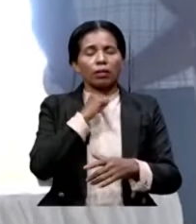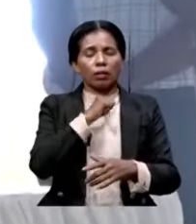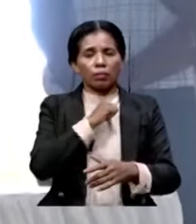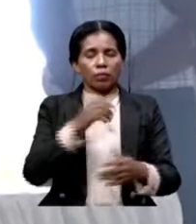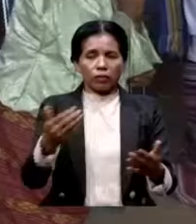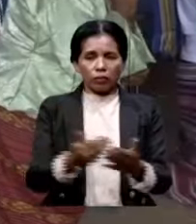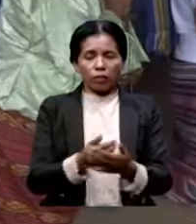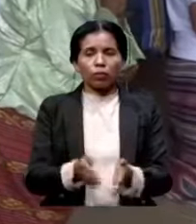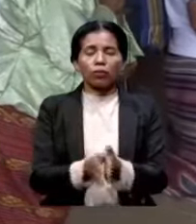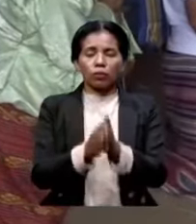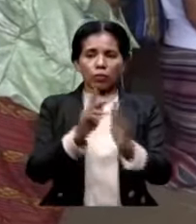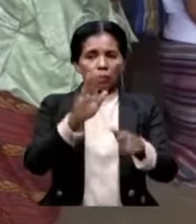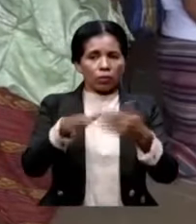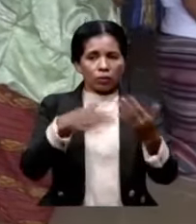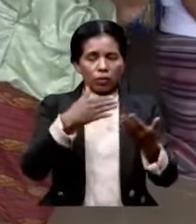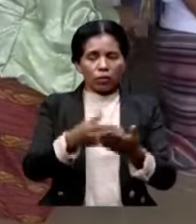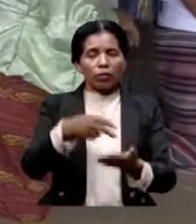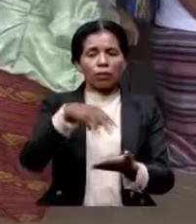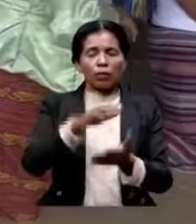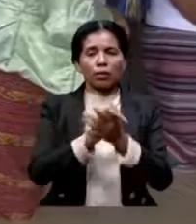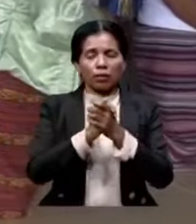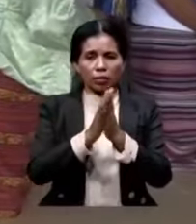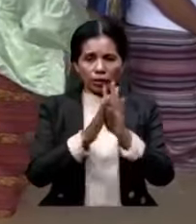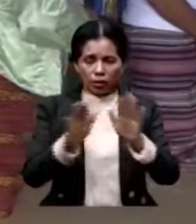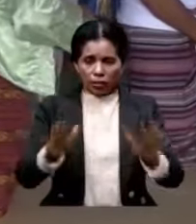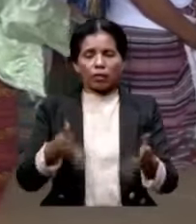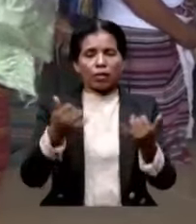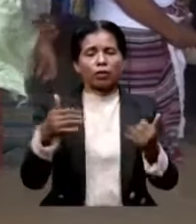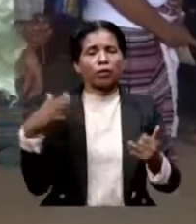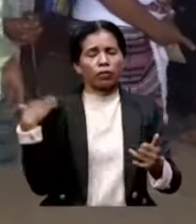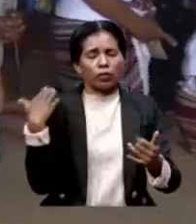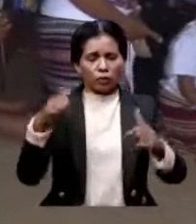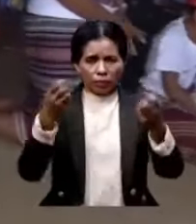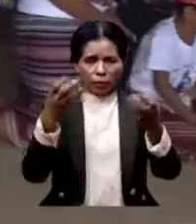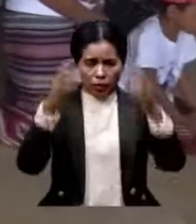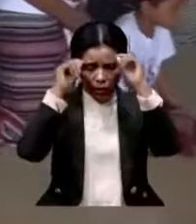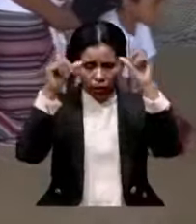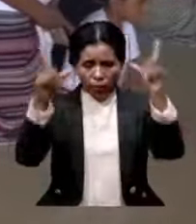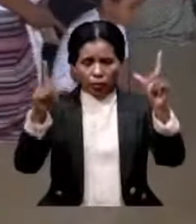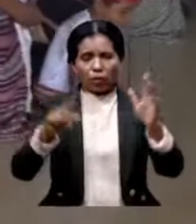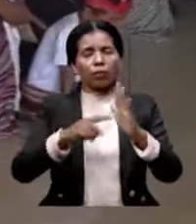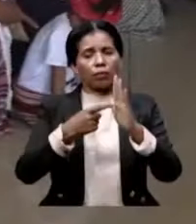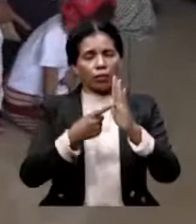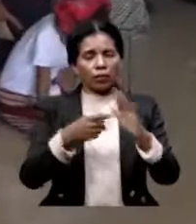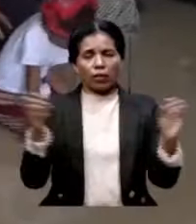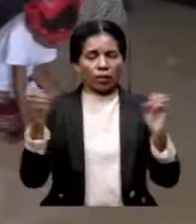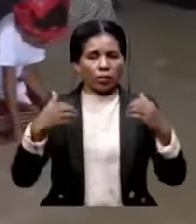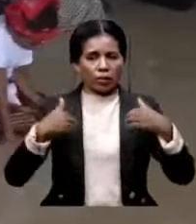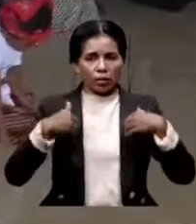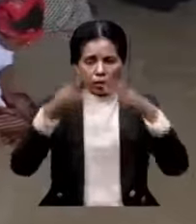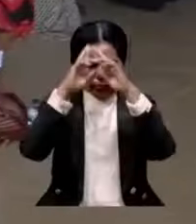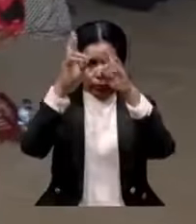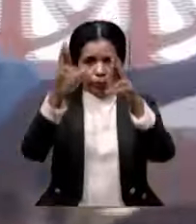husu basarani sira atualmente in liutan unidade tamadadaung ne juventude di Timor Laran bara kahu krisi moral